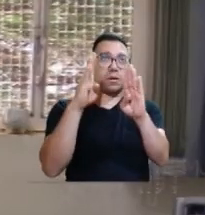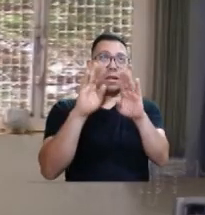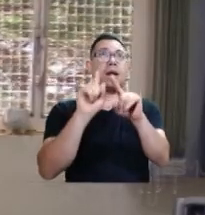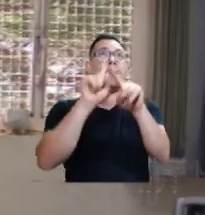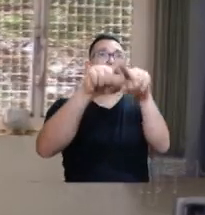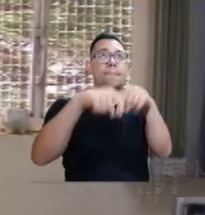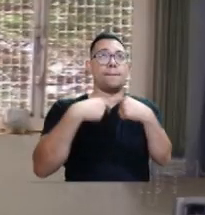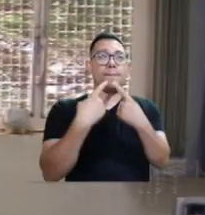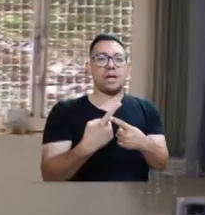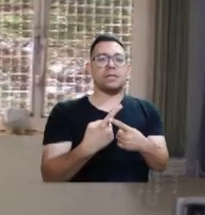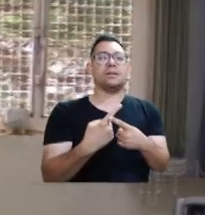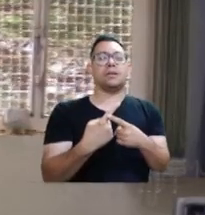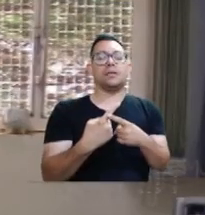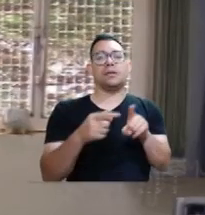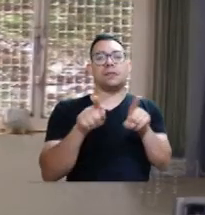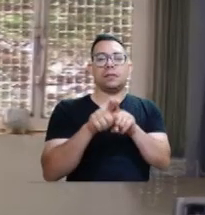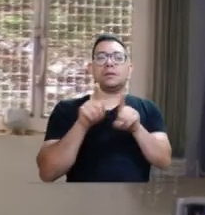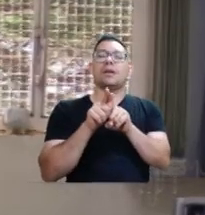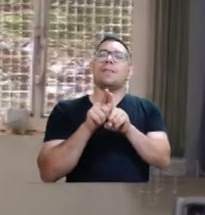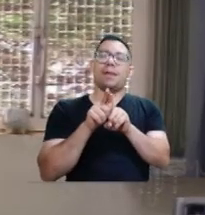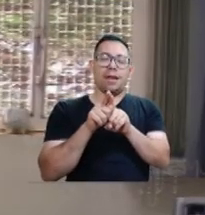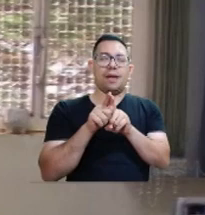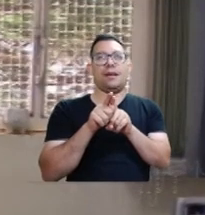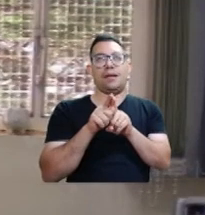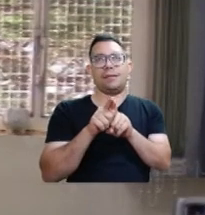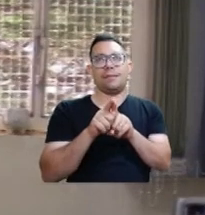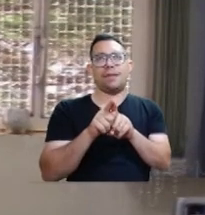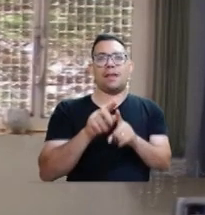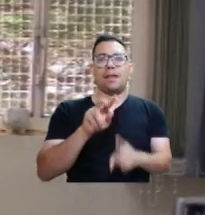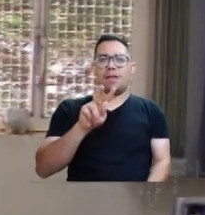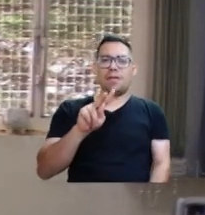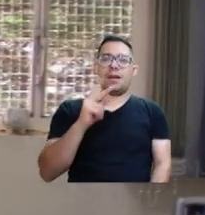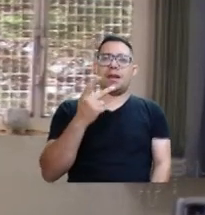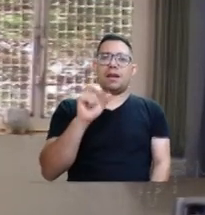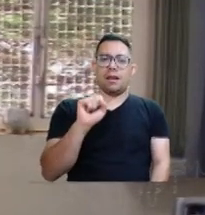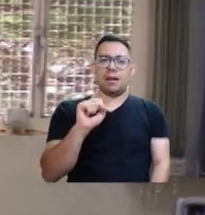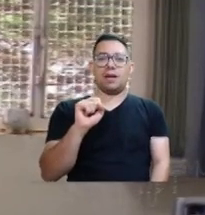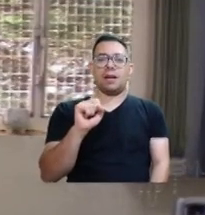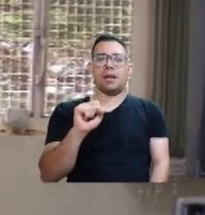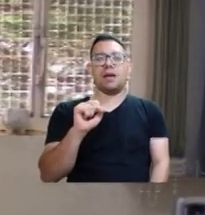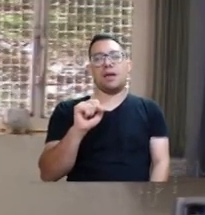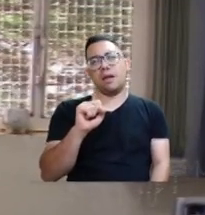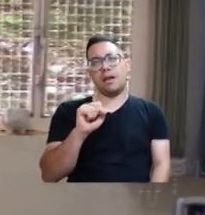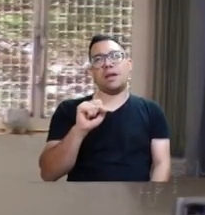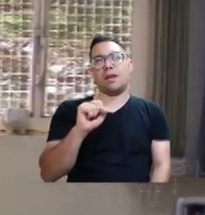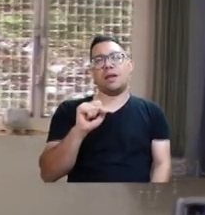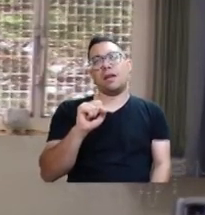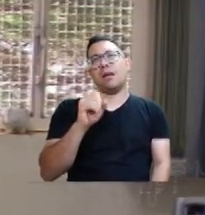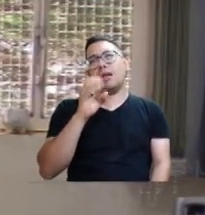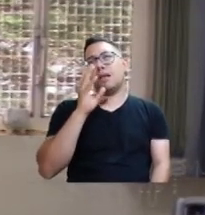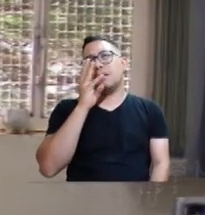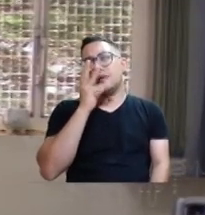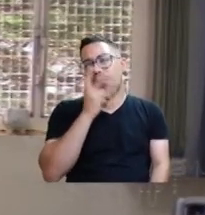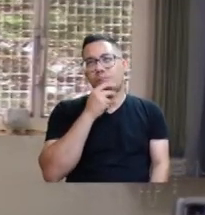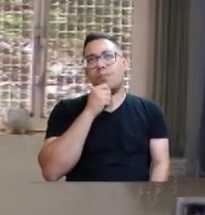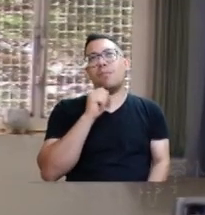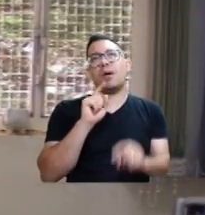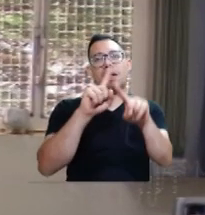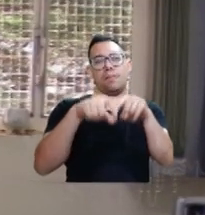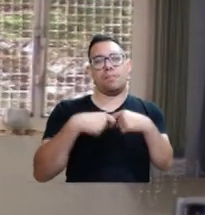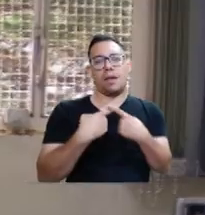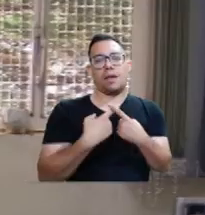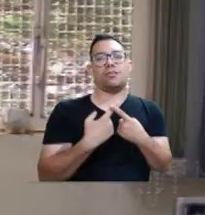da nossa principal mídia, que é os livros. Eu imagino que o volume de empréstimos dos VHS, principalmente dos VHS, o DVD ainda a